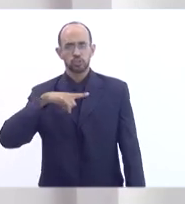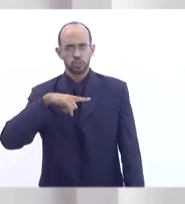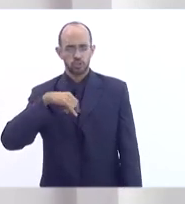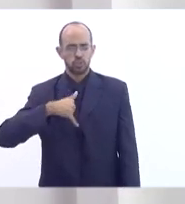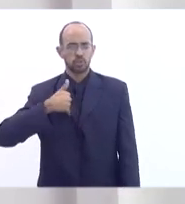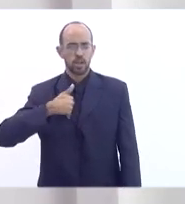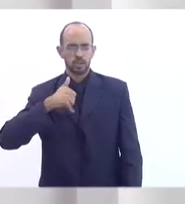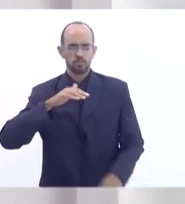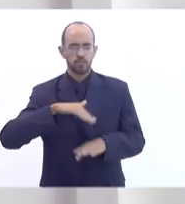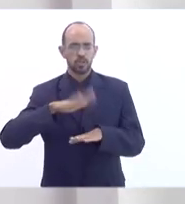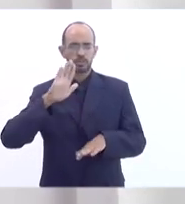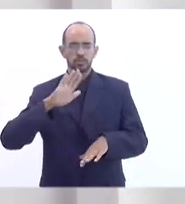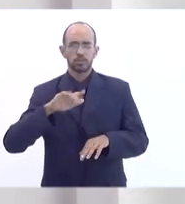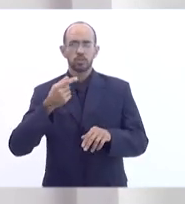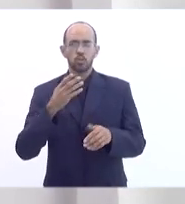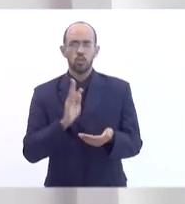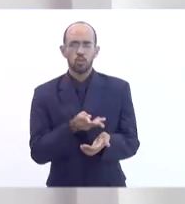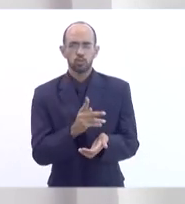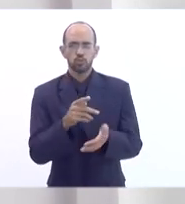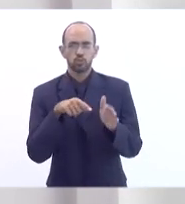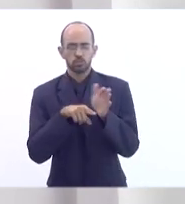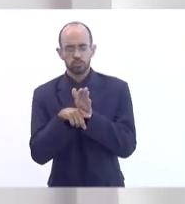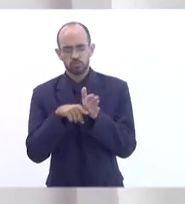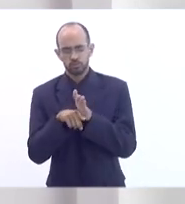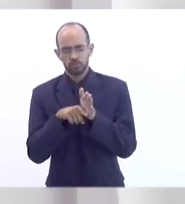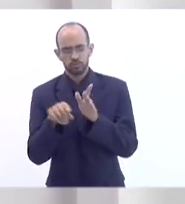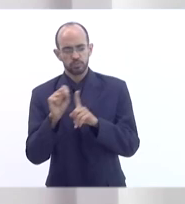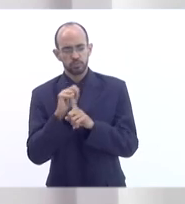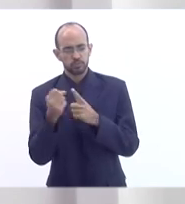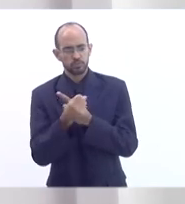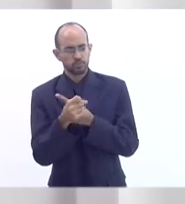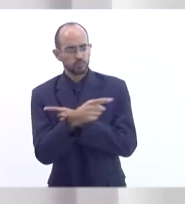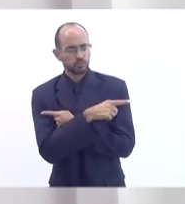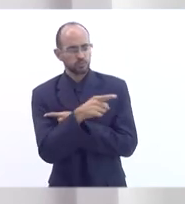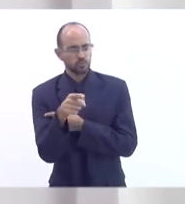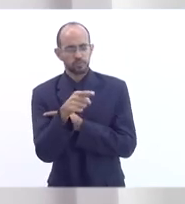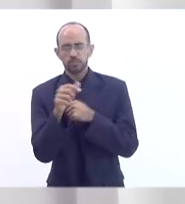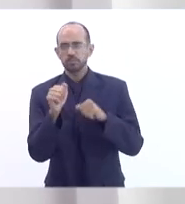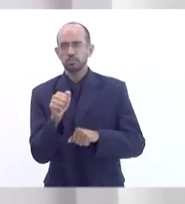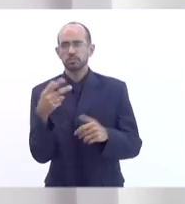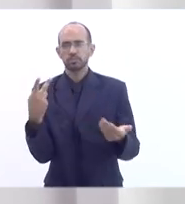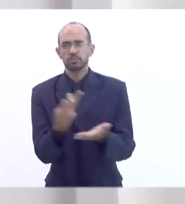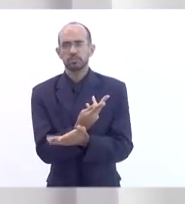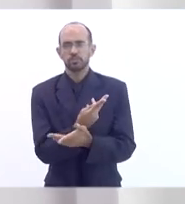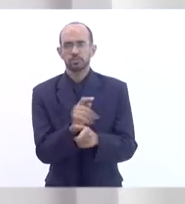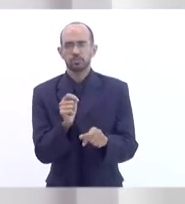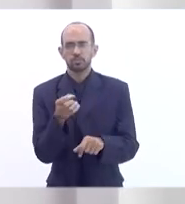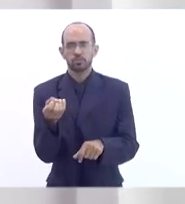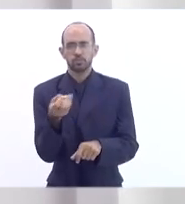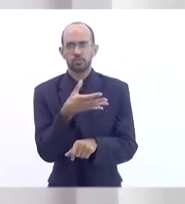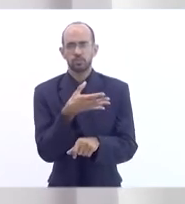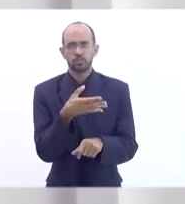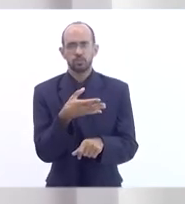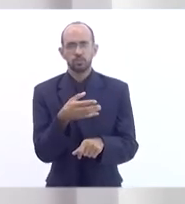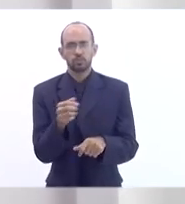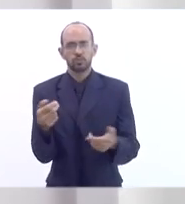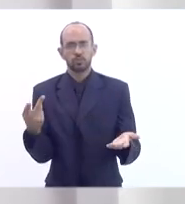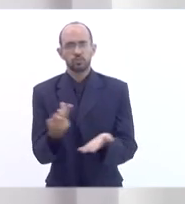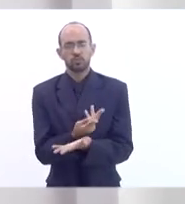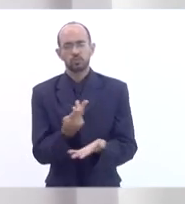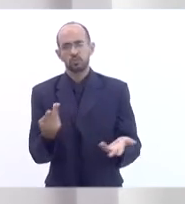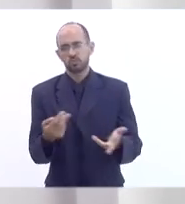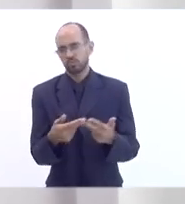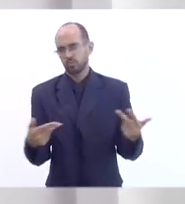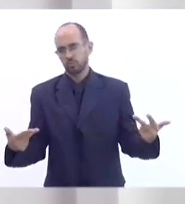eu continuo fazendo a pesquisa social dos Senhores a todo tempo podem aparecer novas ocorrências